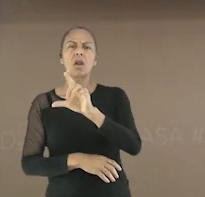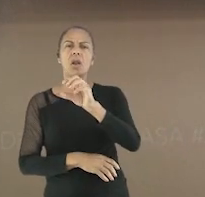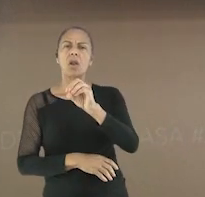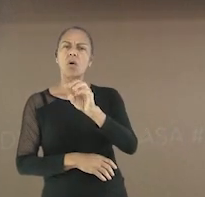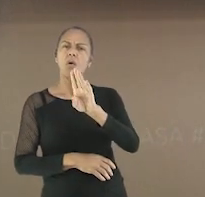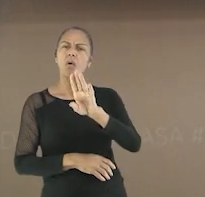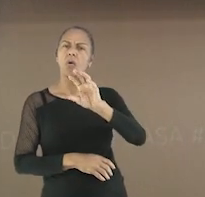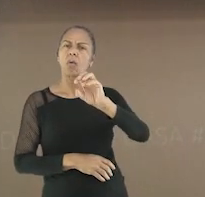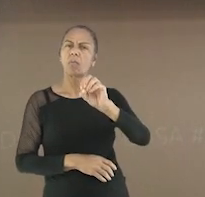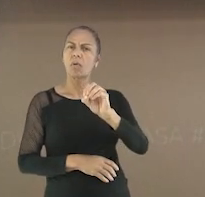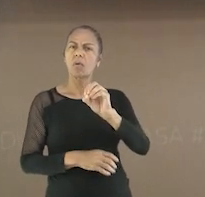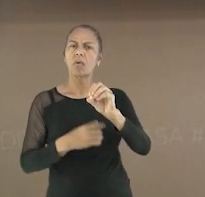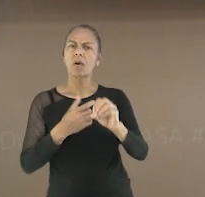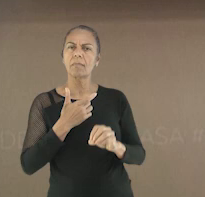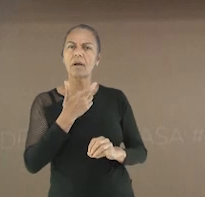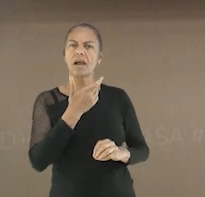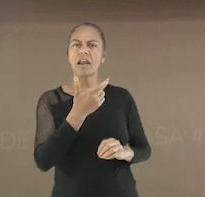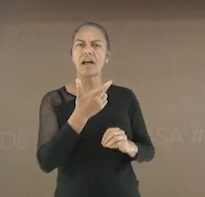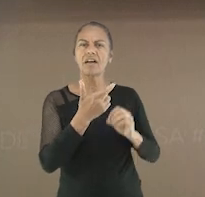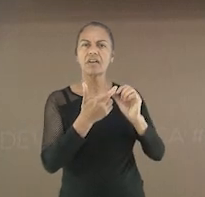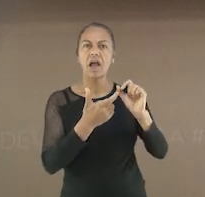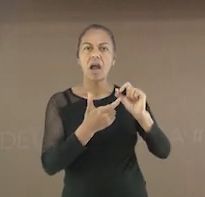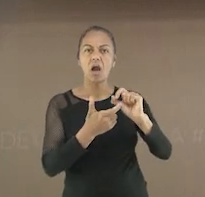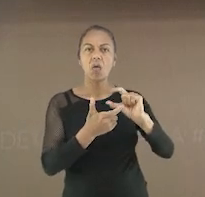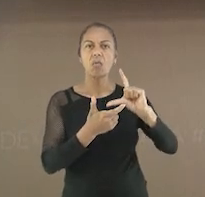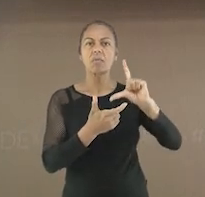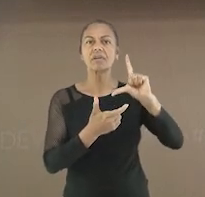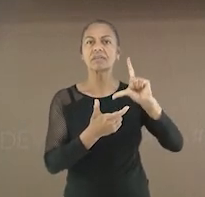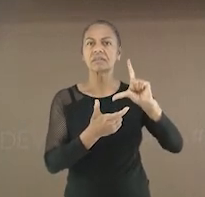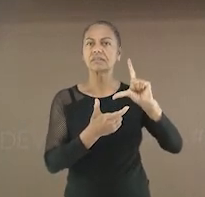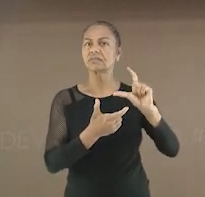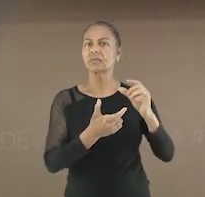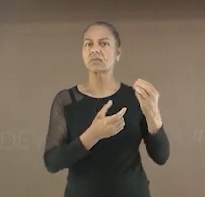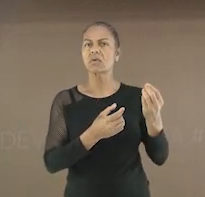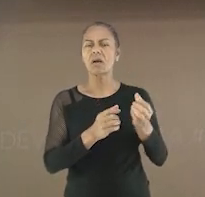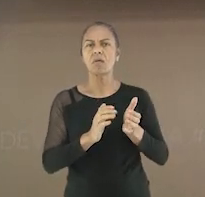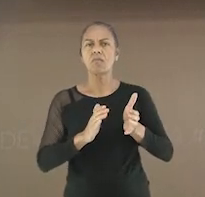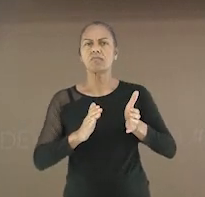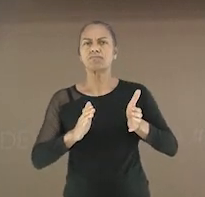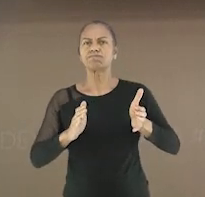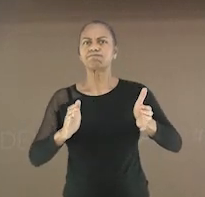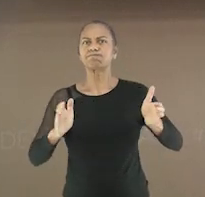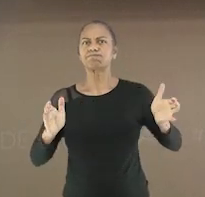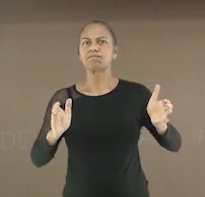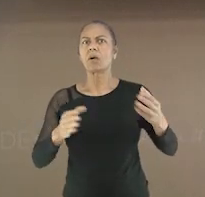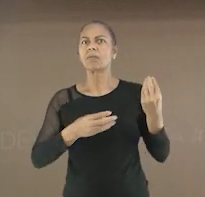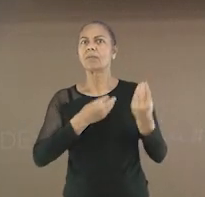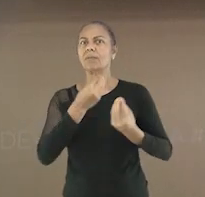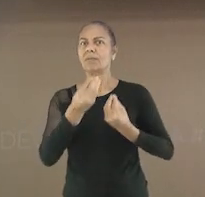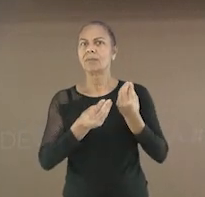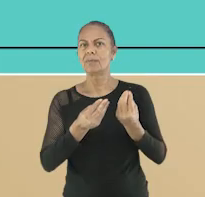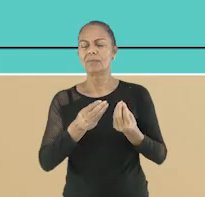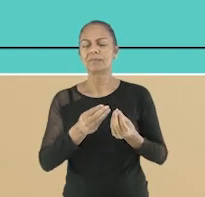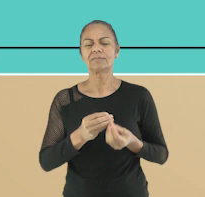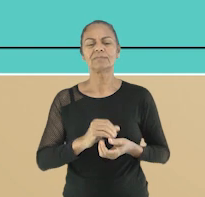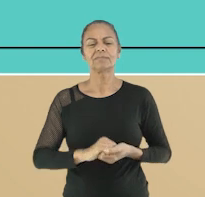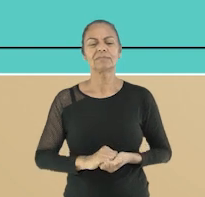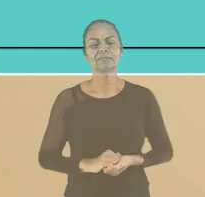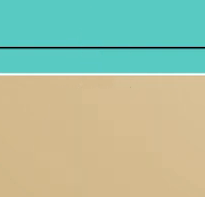Qual é o aumentativo de lobo? O aumentativo. Eu vou dar um tempo para você pensar.